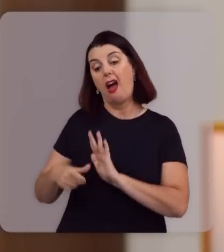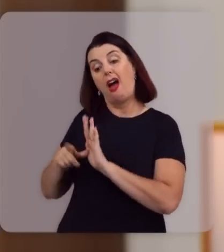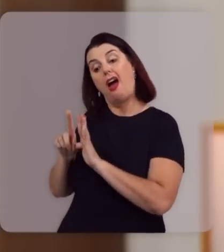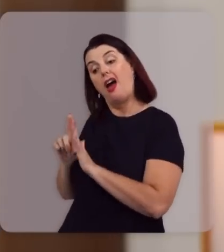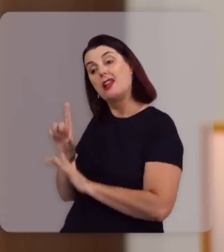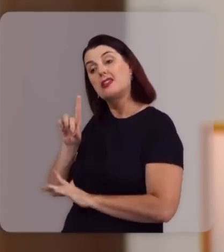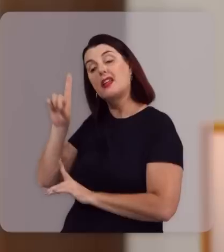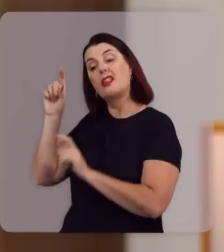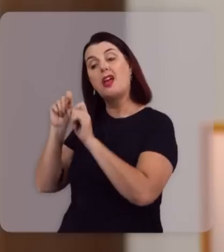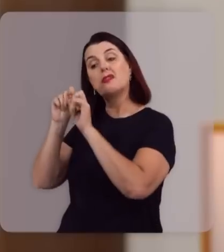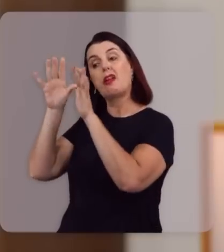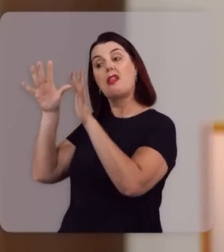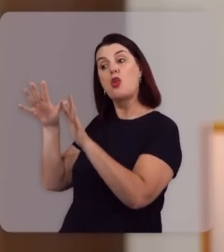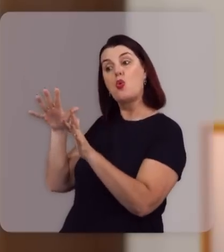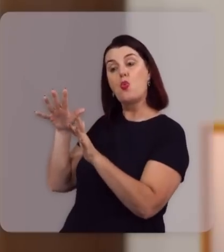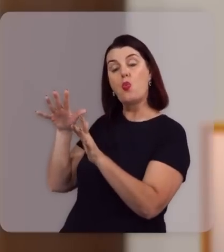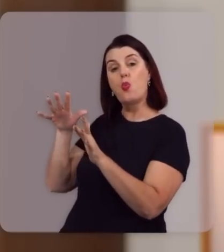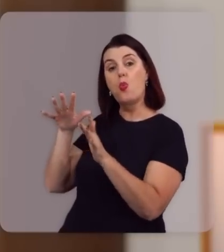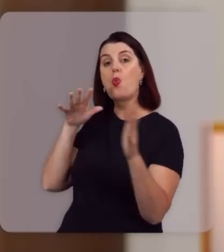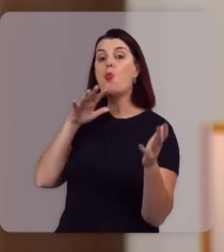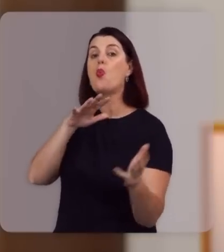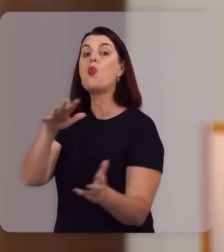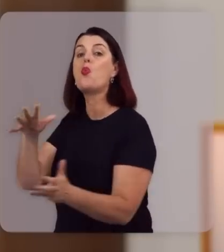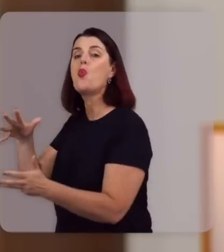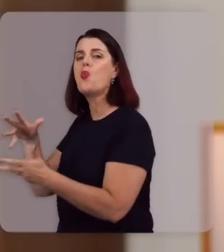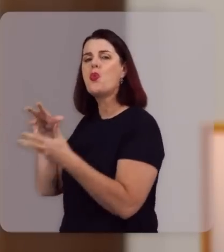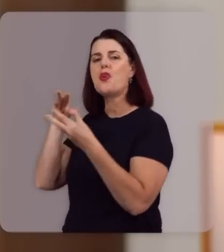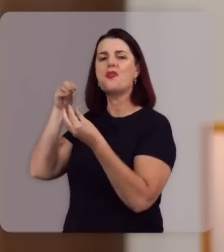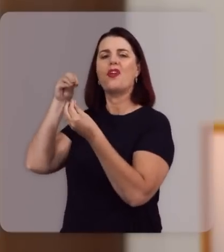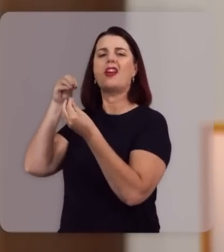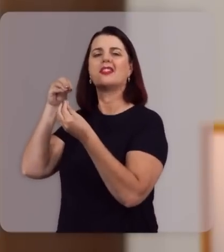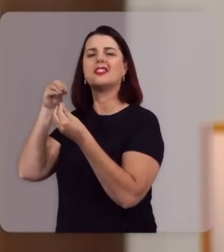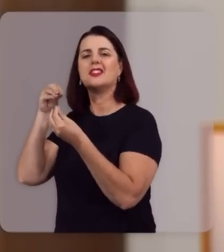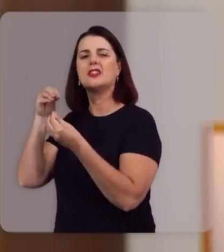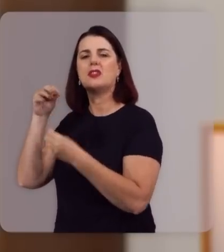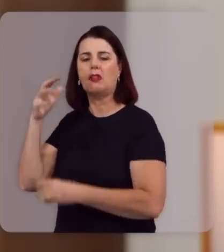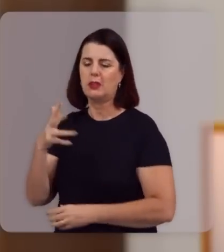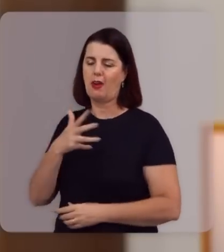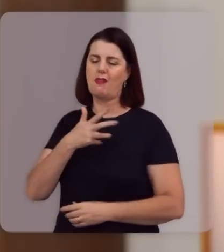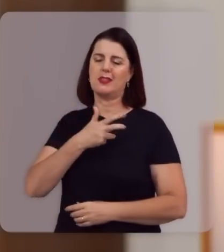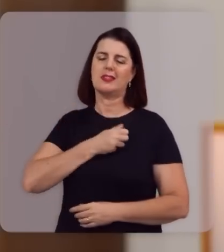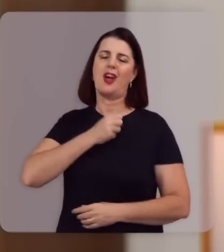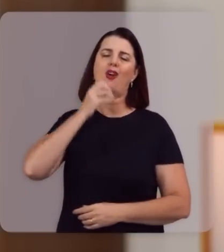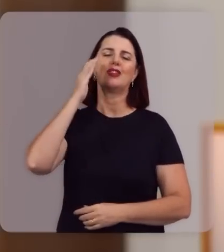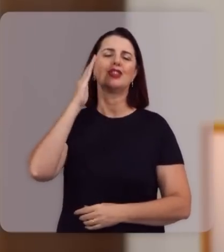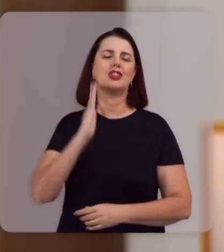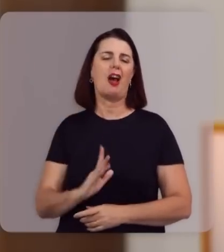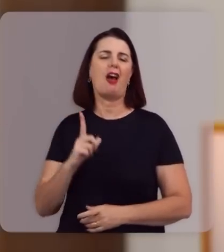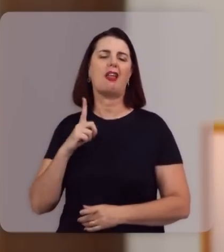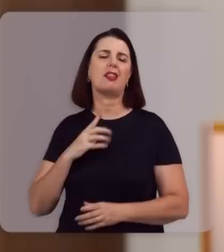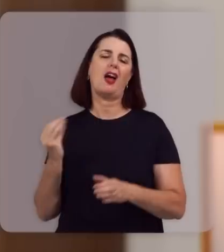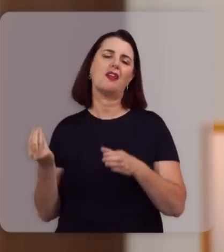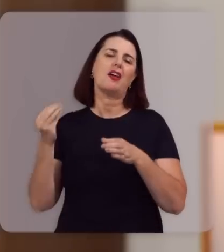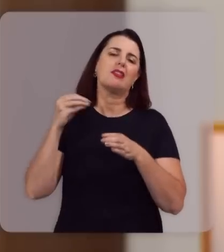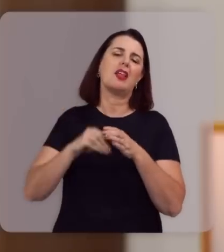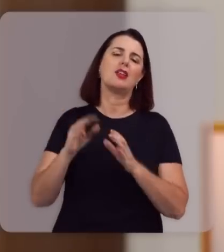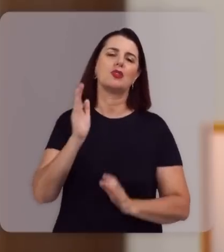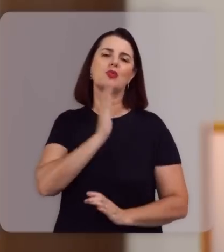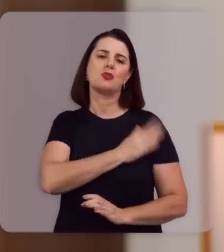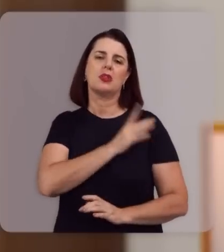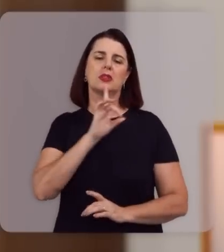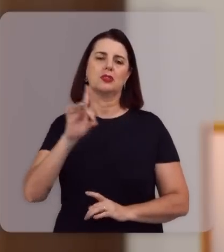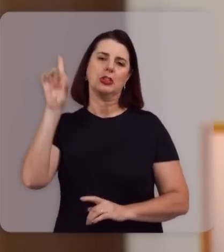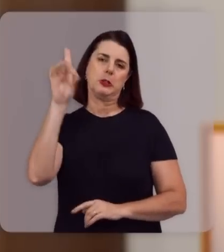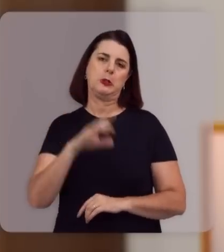Antes que Deus criasse o universo, a redenção já estava incrustada no coração de